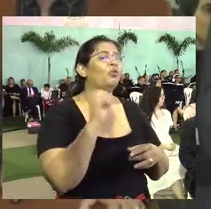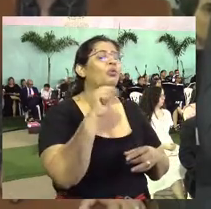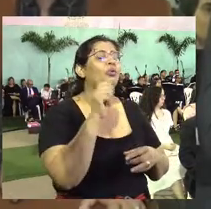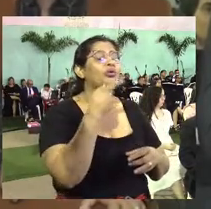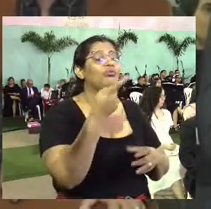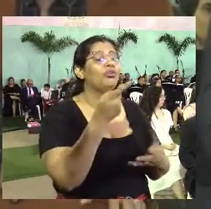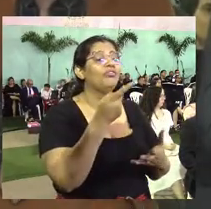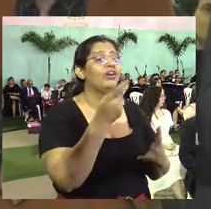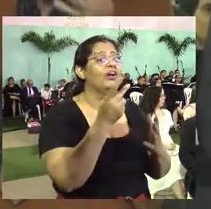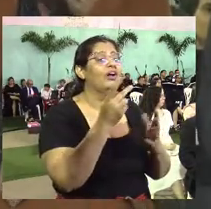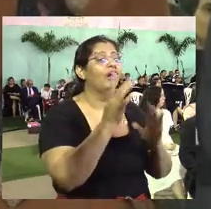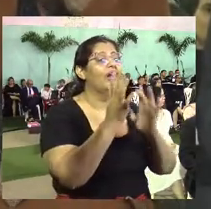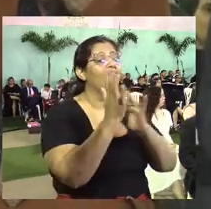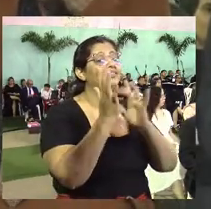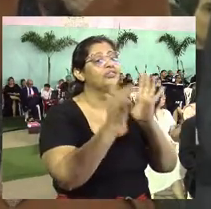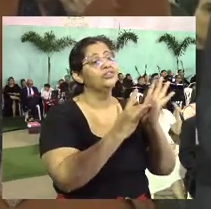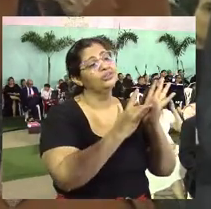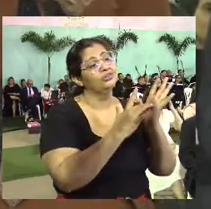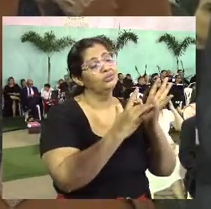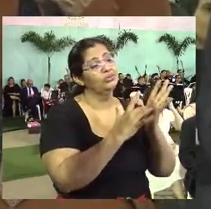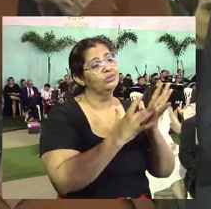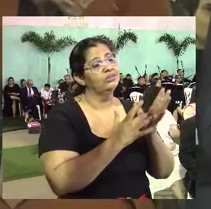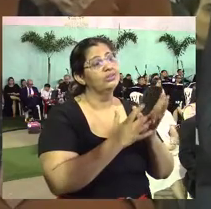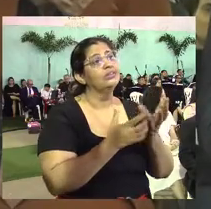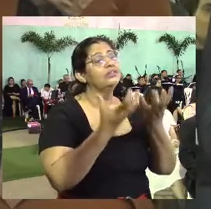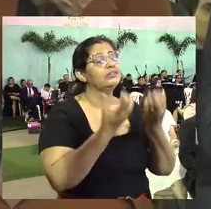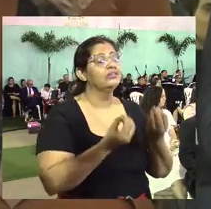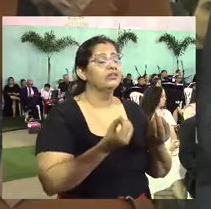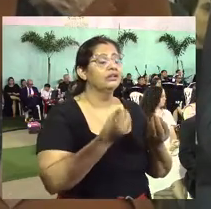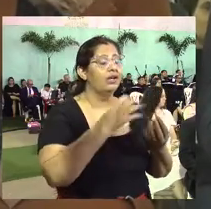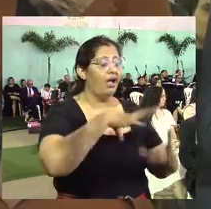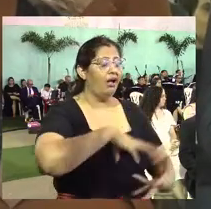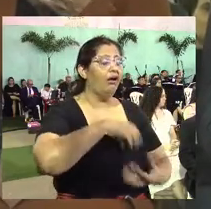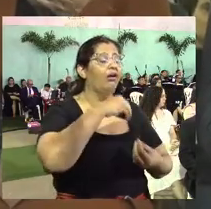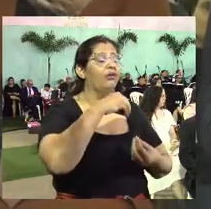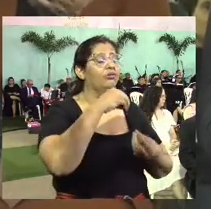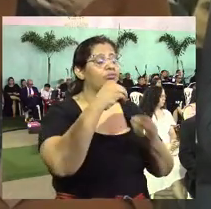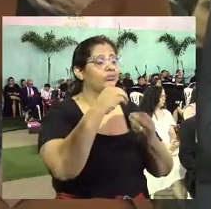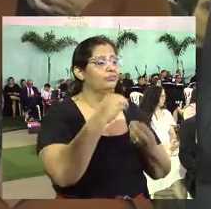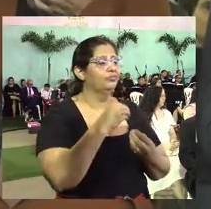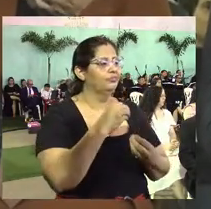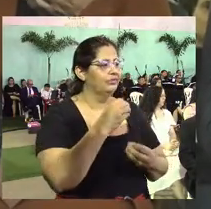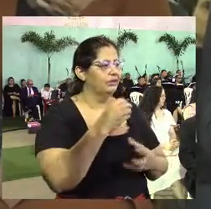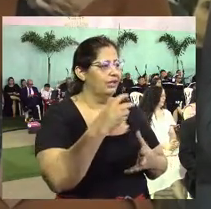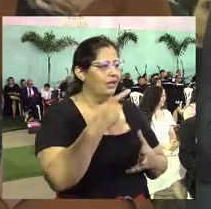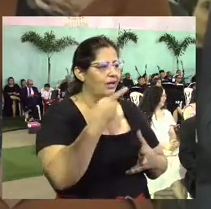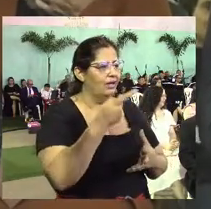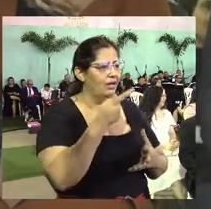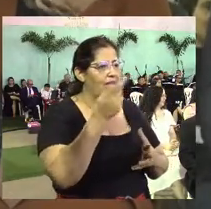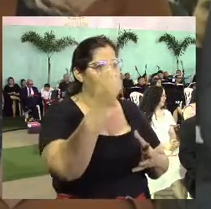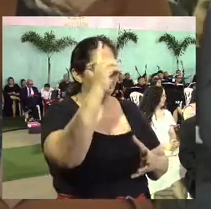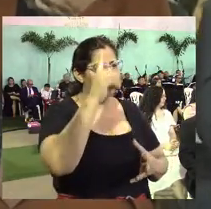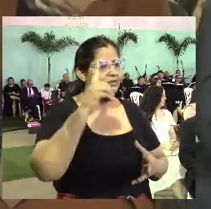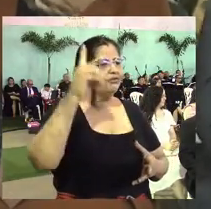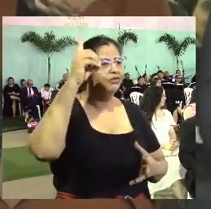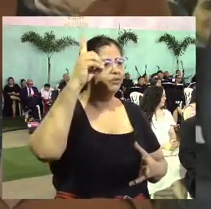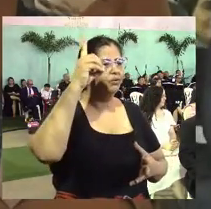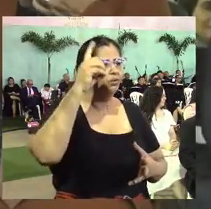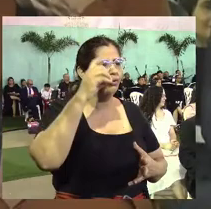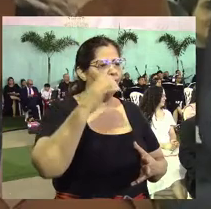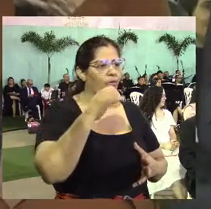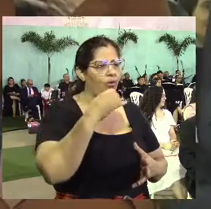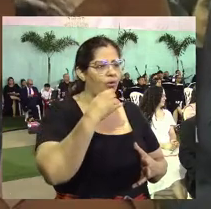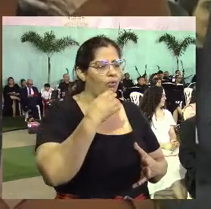das utis eu preciso ganhar a alma aí Deus me disse compra o Megafone vai com Megafone